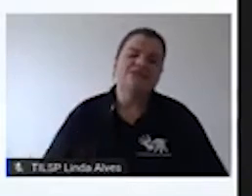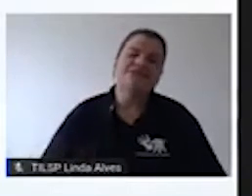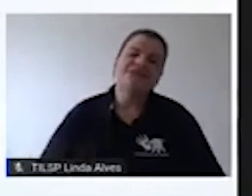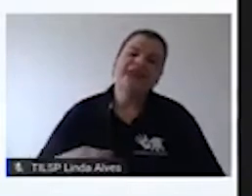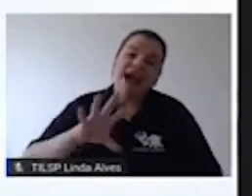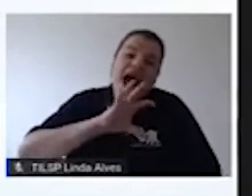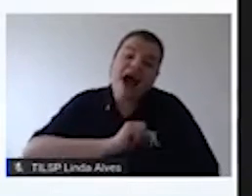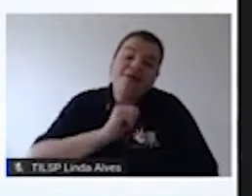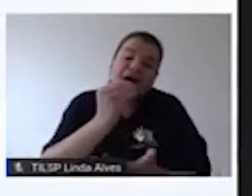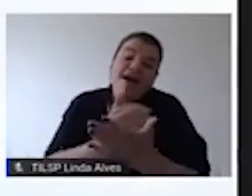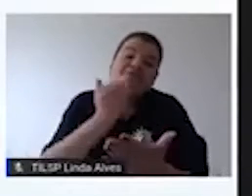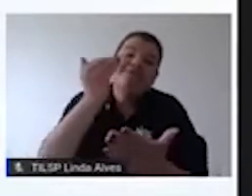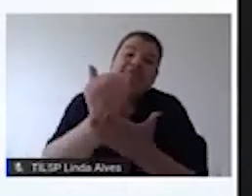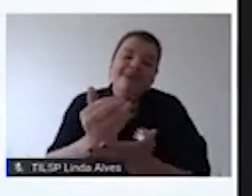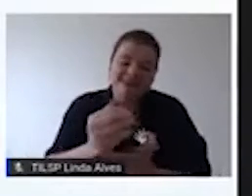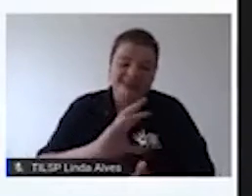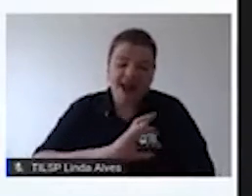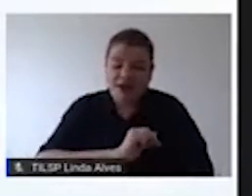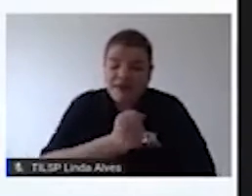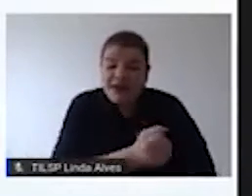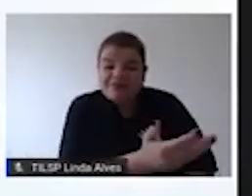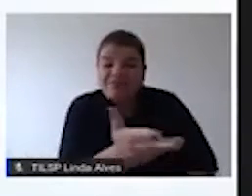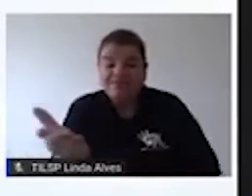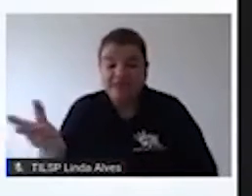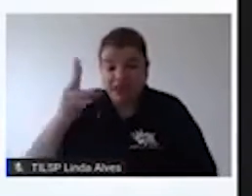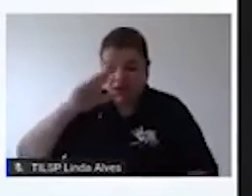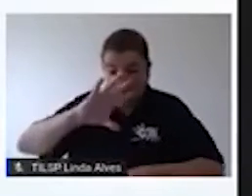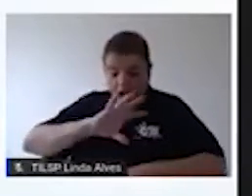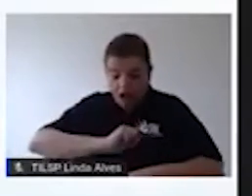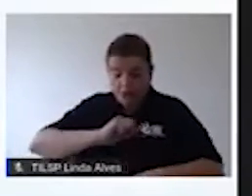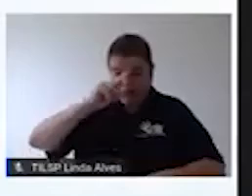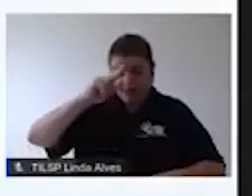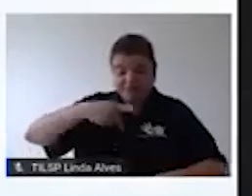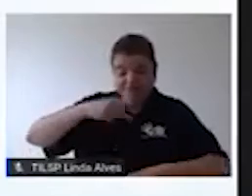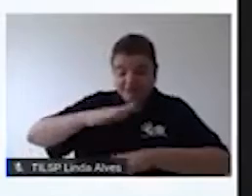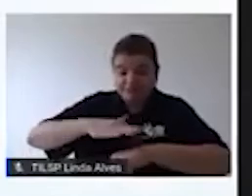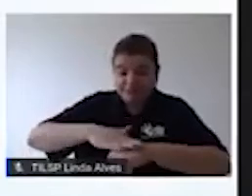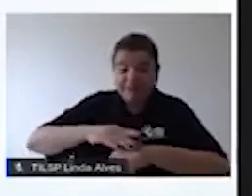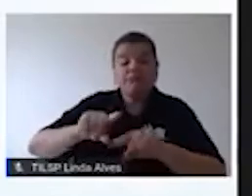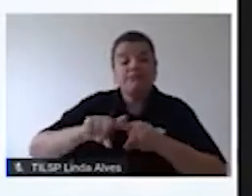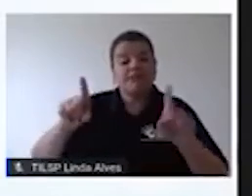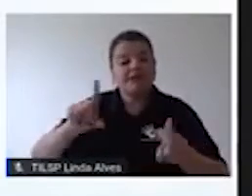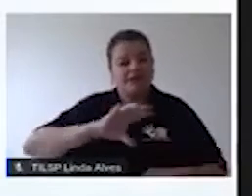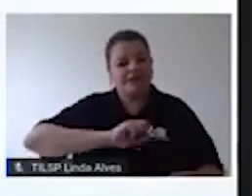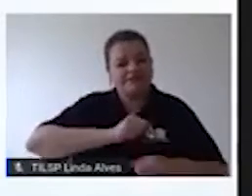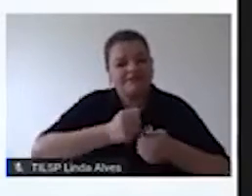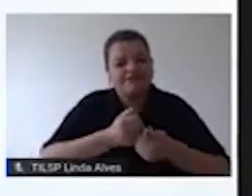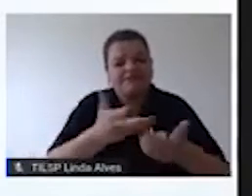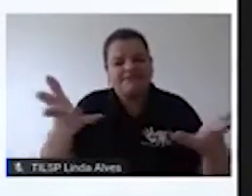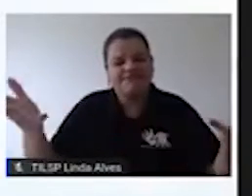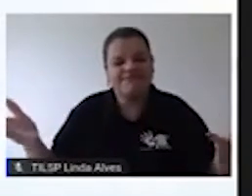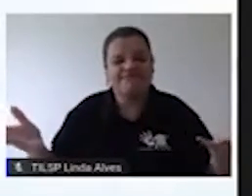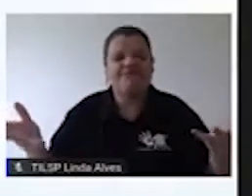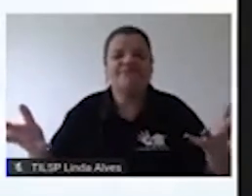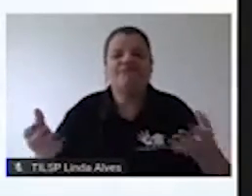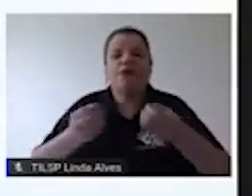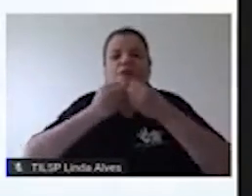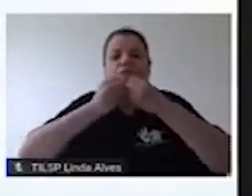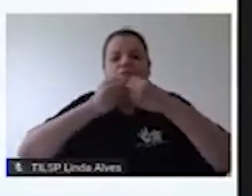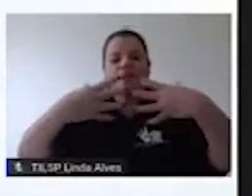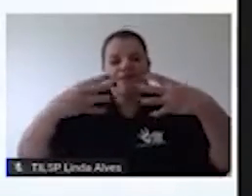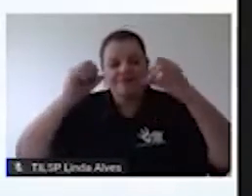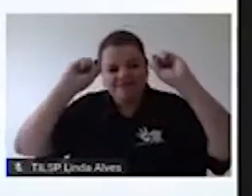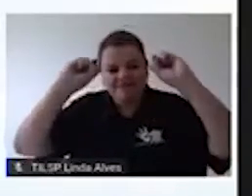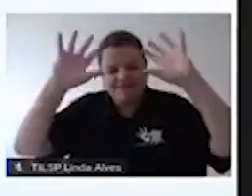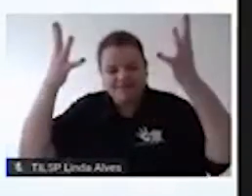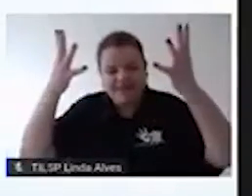amar mais, né, o próximo, a nós e ao próximo, né? Então, desejar a vocês boas festas,